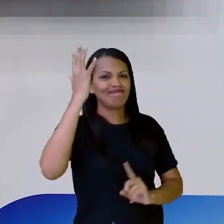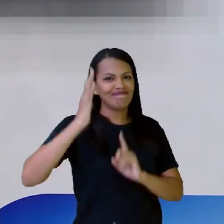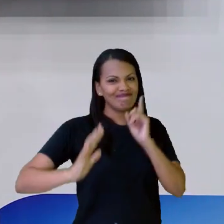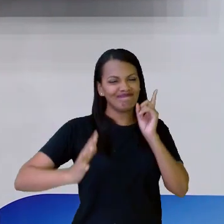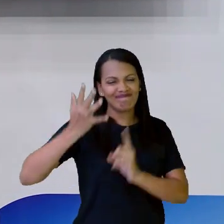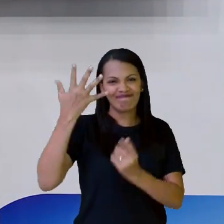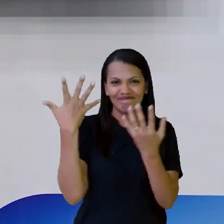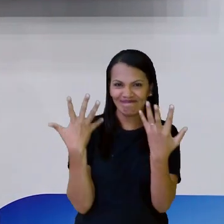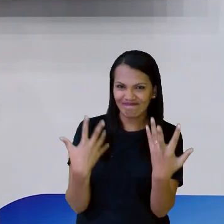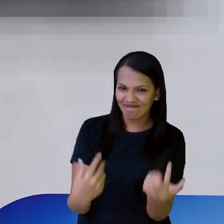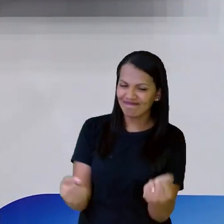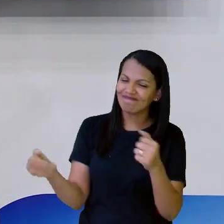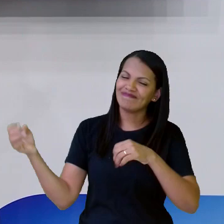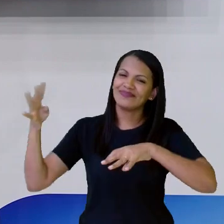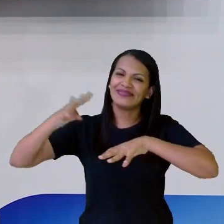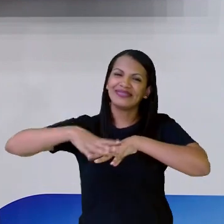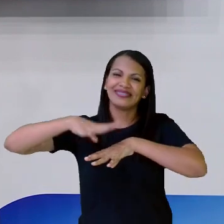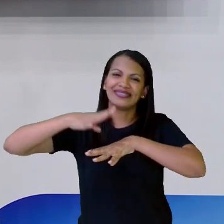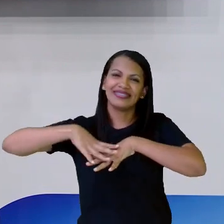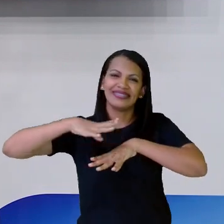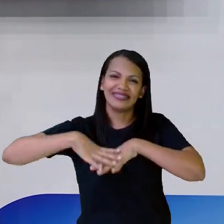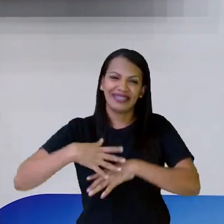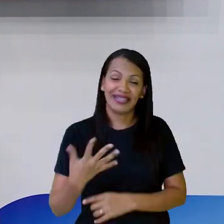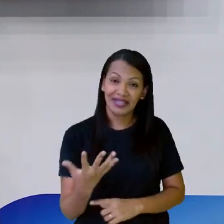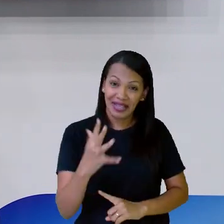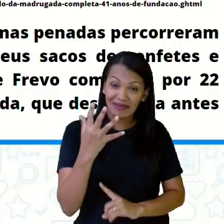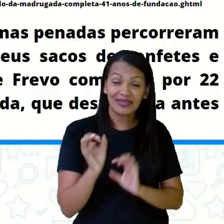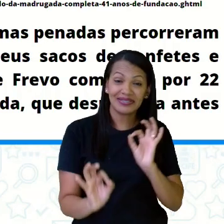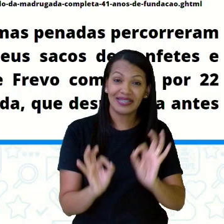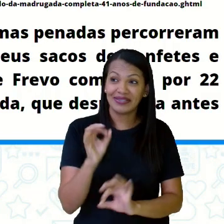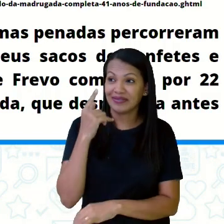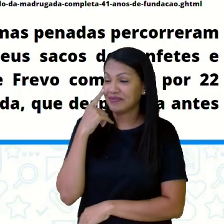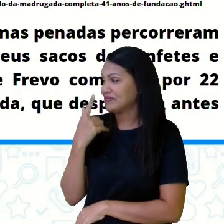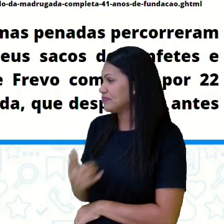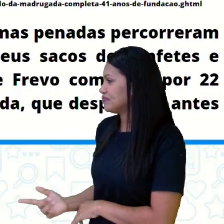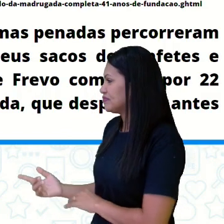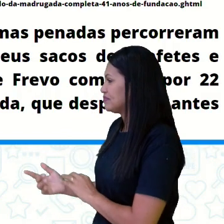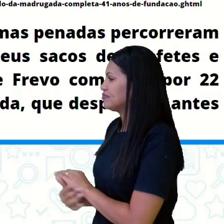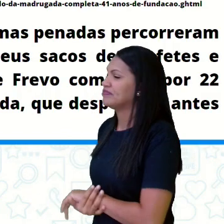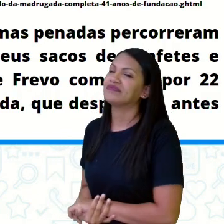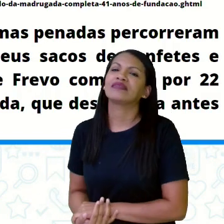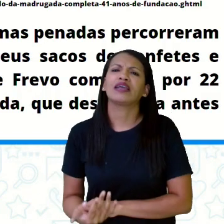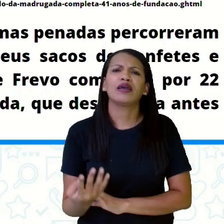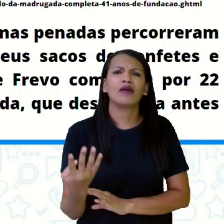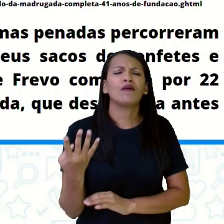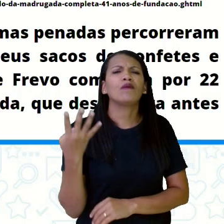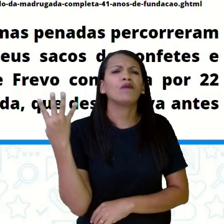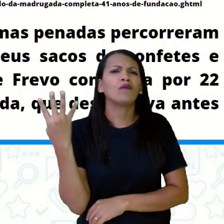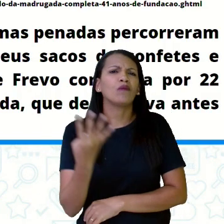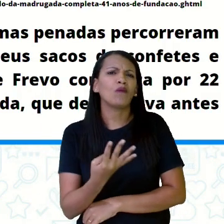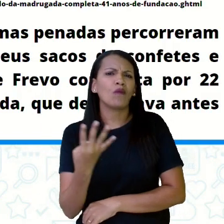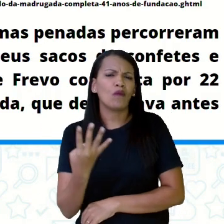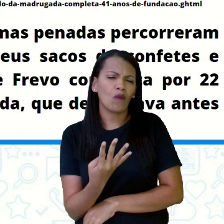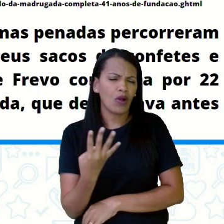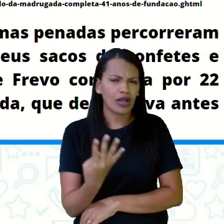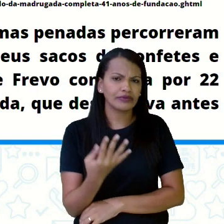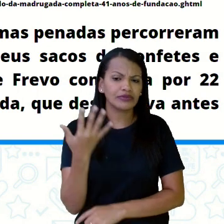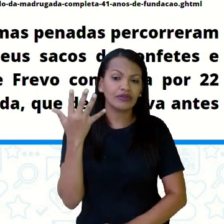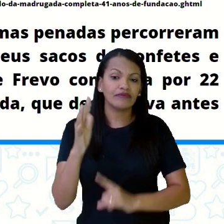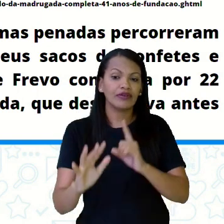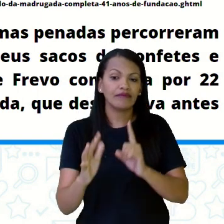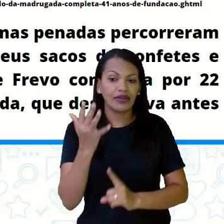vai colocar a matemática no meio dessa dança, hein? Em 4 de fevereiro de